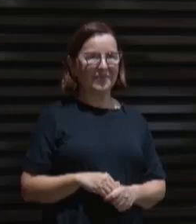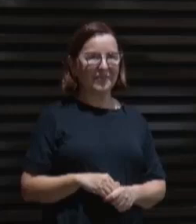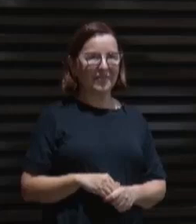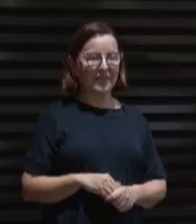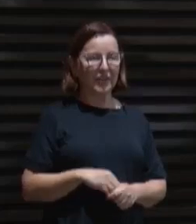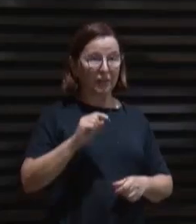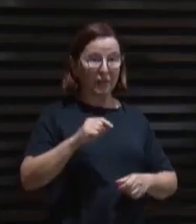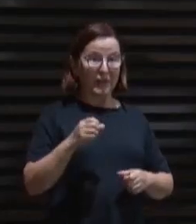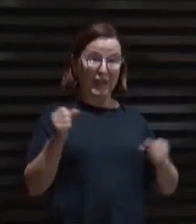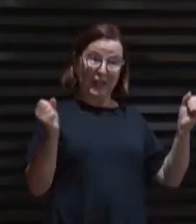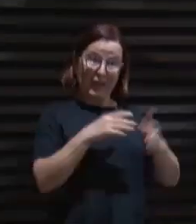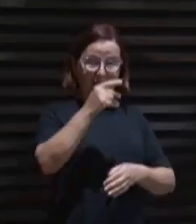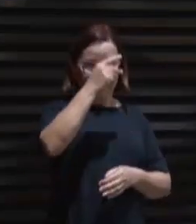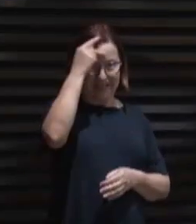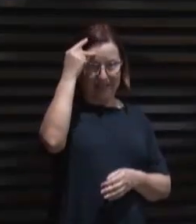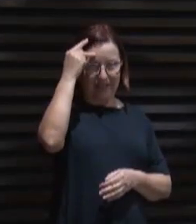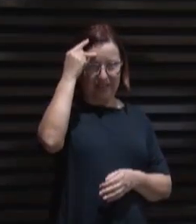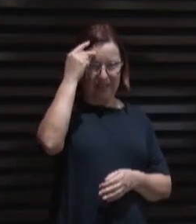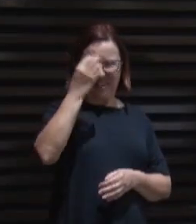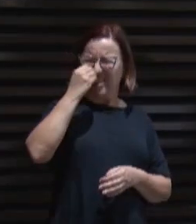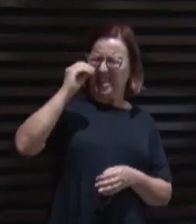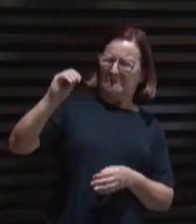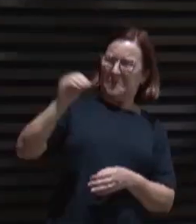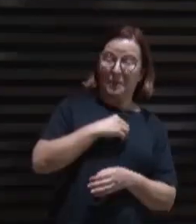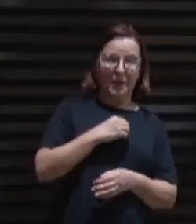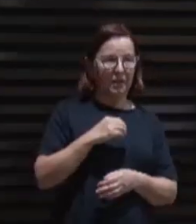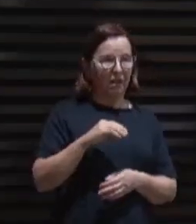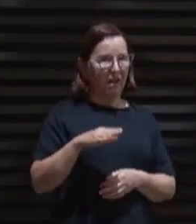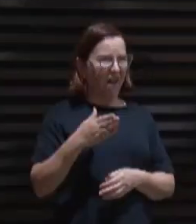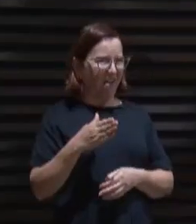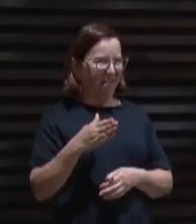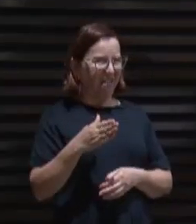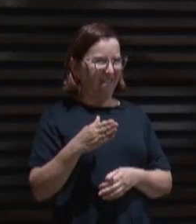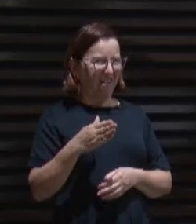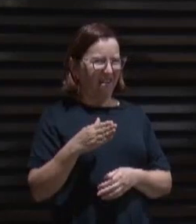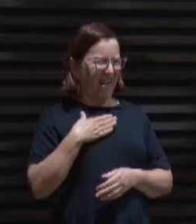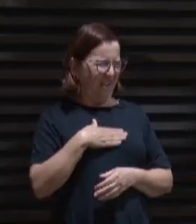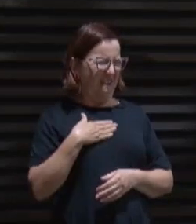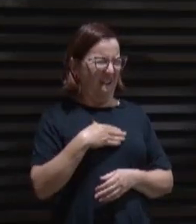Você é uma nova criatura que detesta o pecado? Ou você ainda flerta com o pecado?